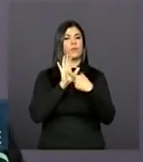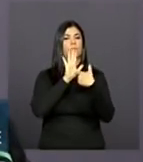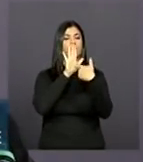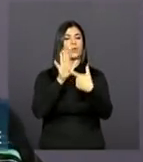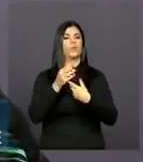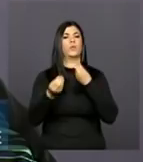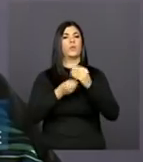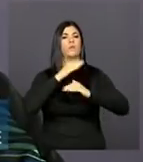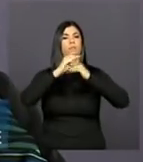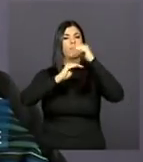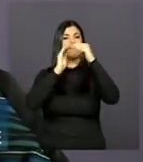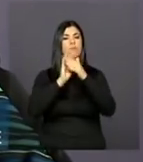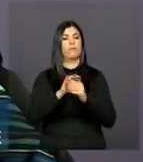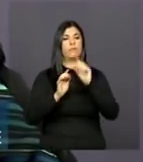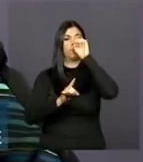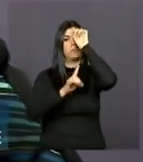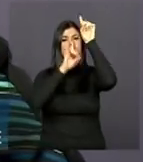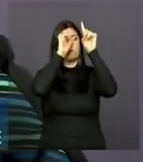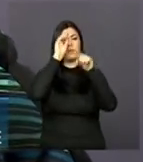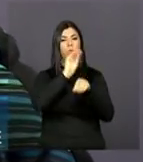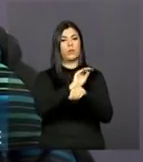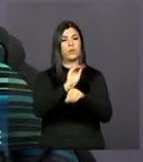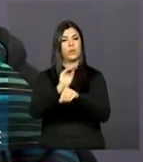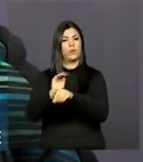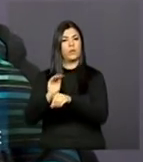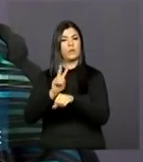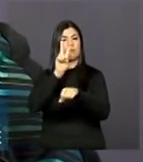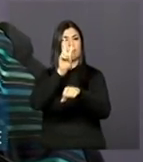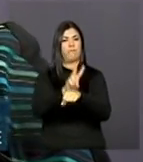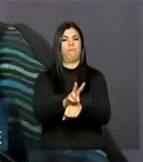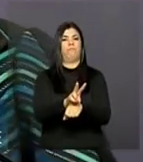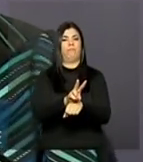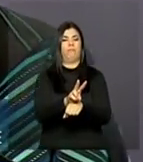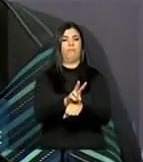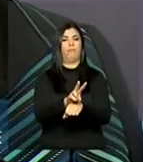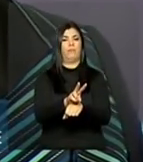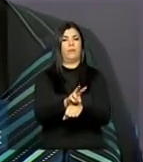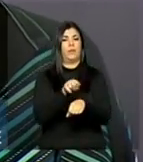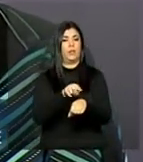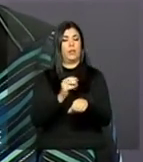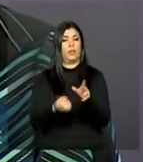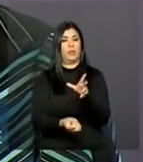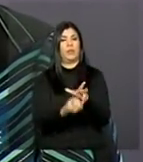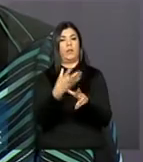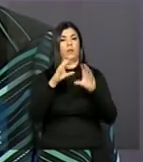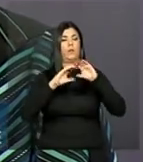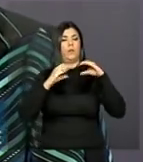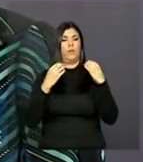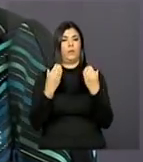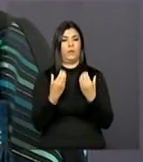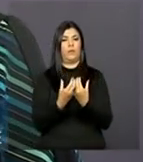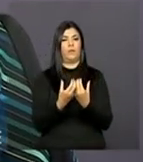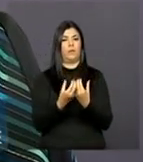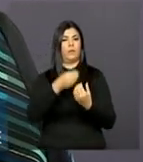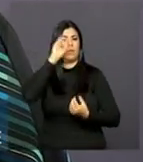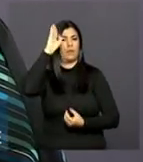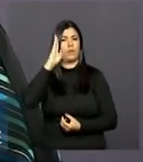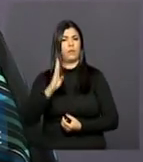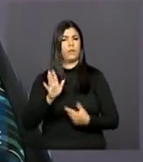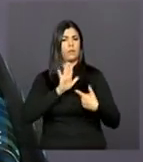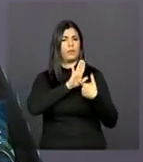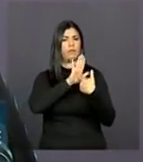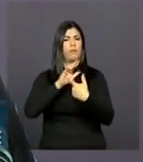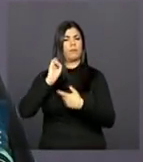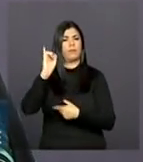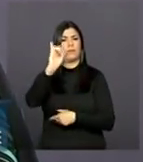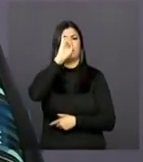construir a democracia e zelar pela sua preservação com a criação dessa comissão o Brasil demonstrou